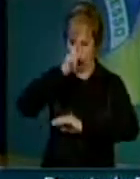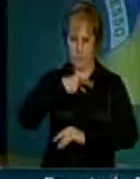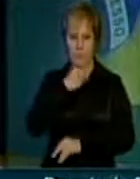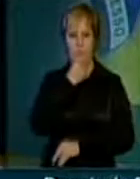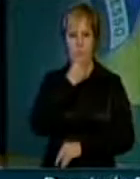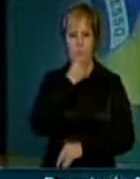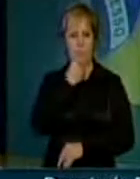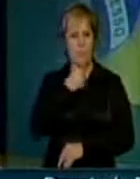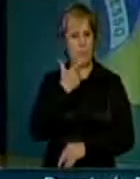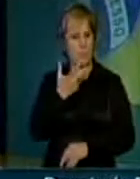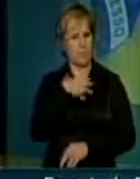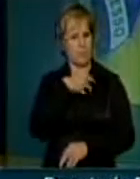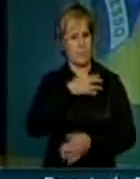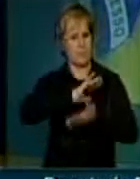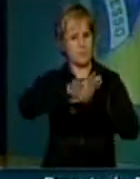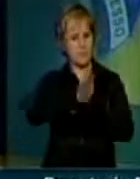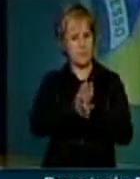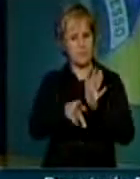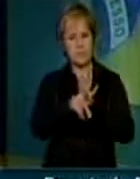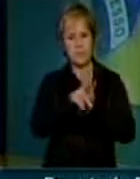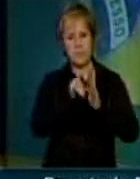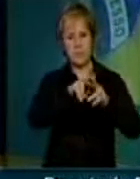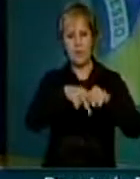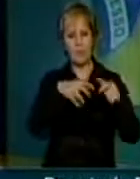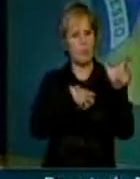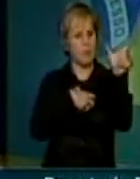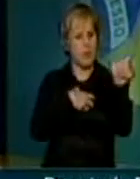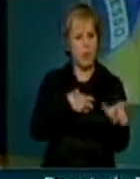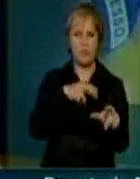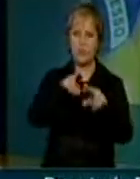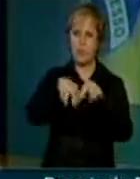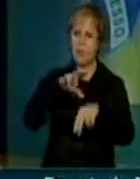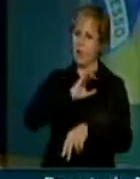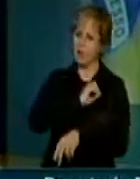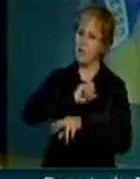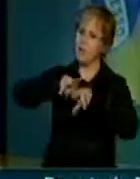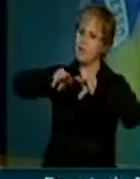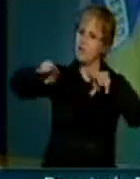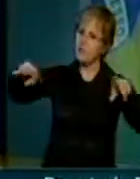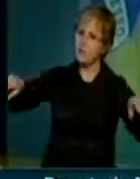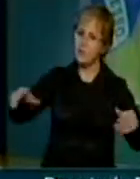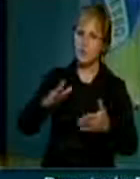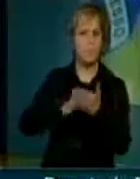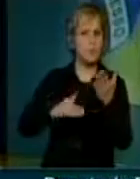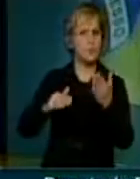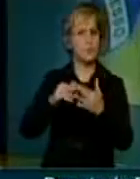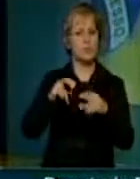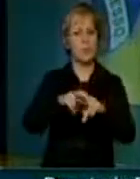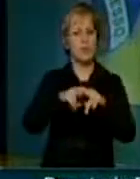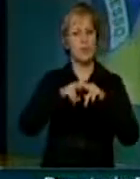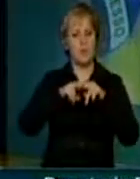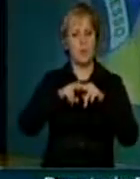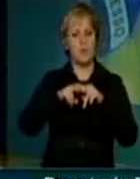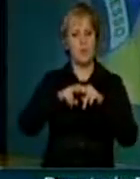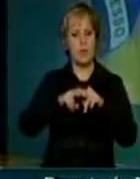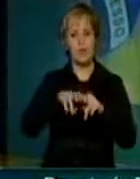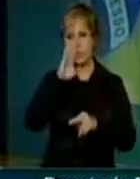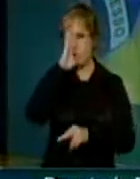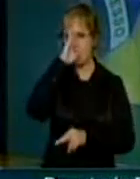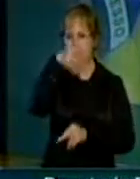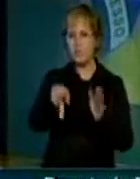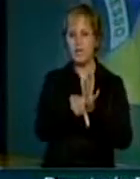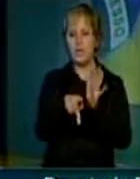etnia, discriminar pela forma de ser, pela forma de amar, é fruto direto e dileto